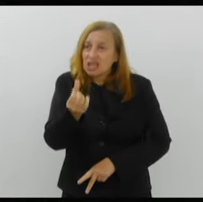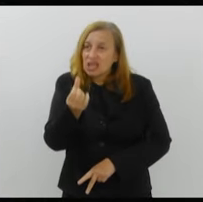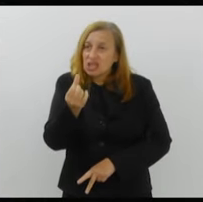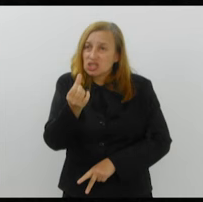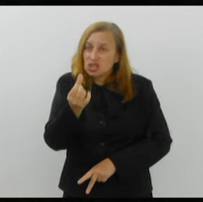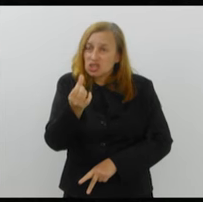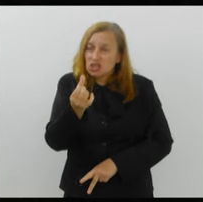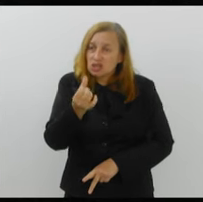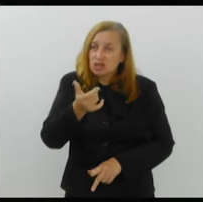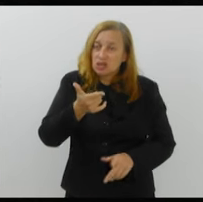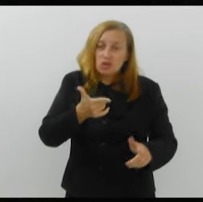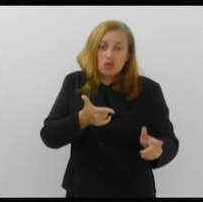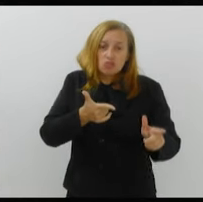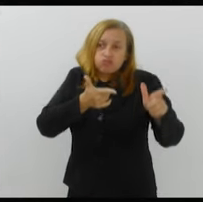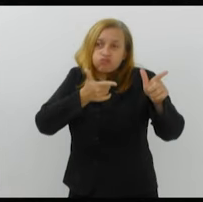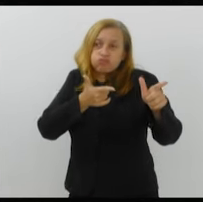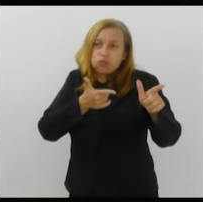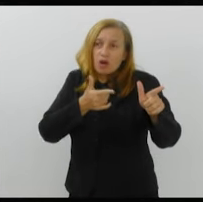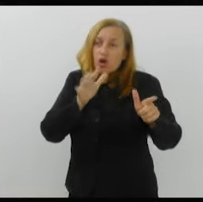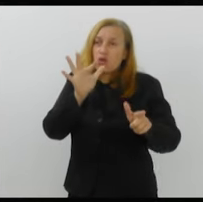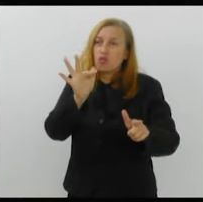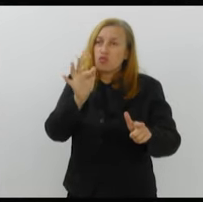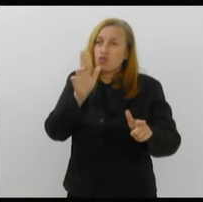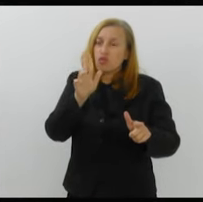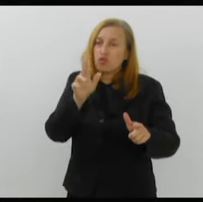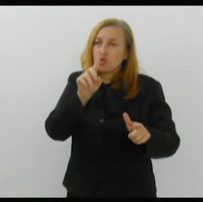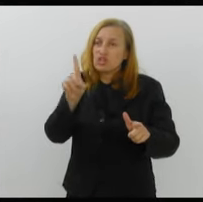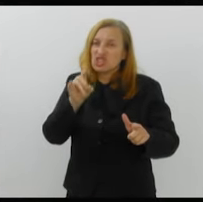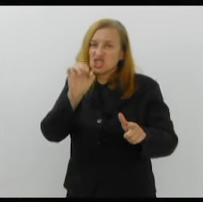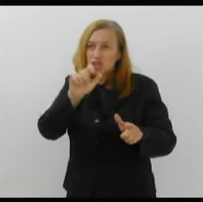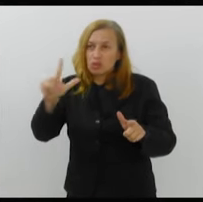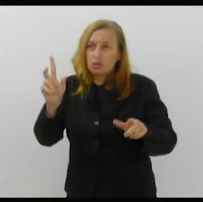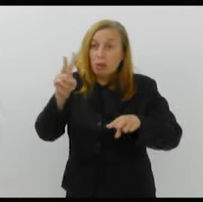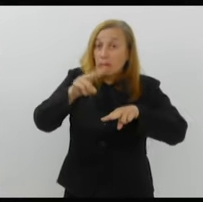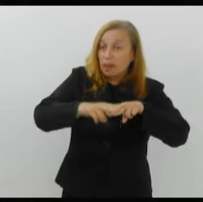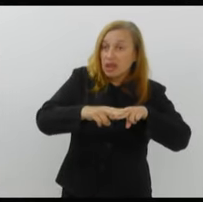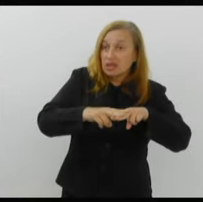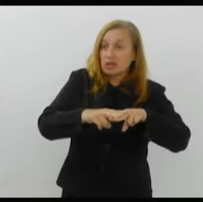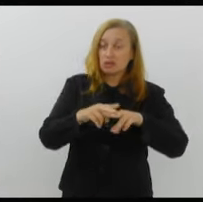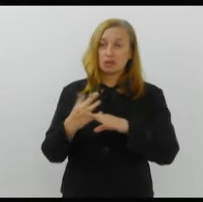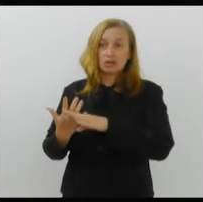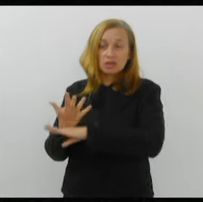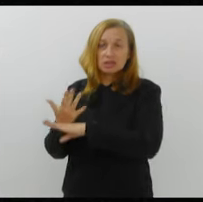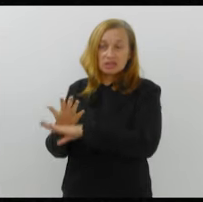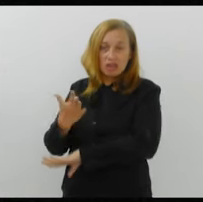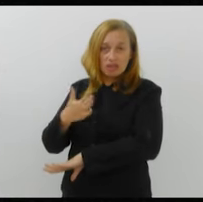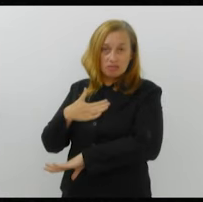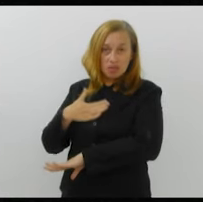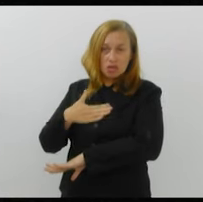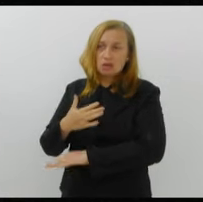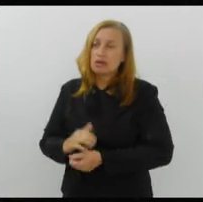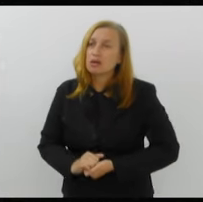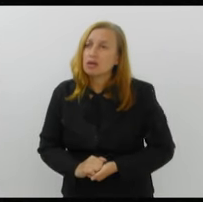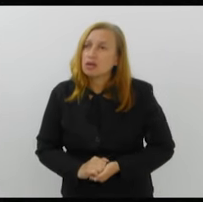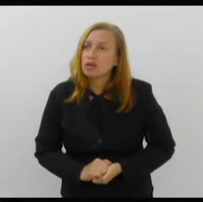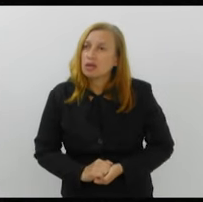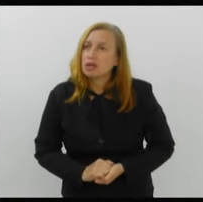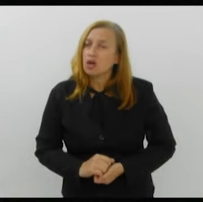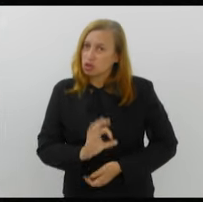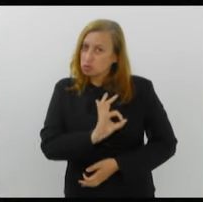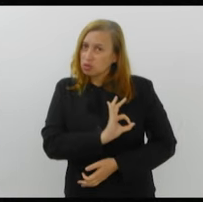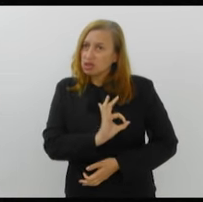única ação em Duque de Caxias, na minha cidade. E para que os